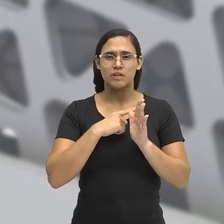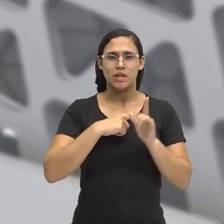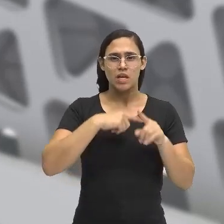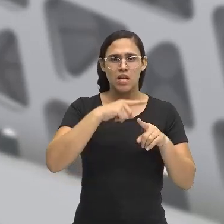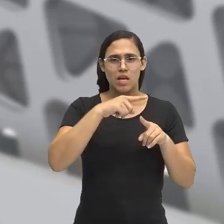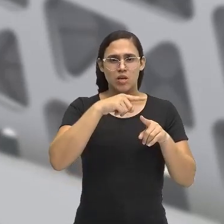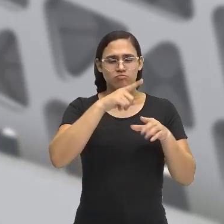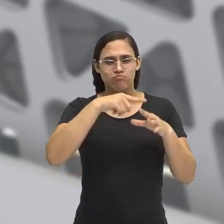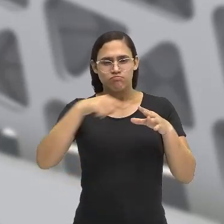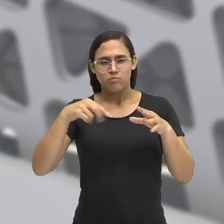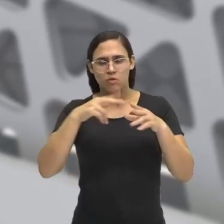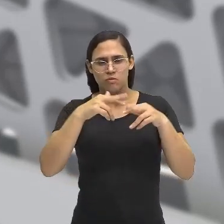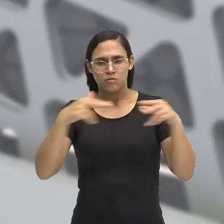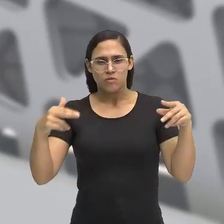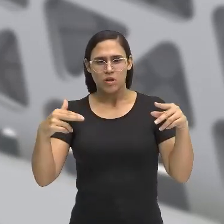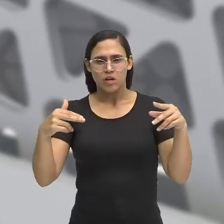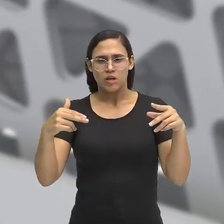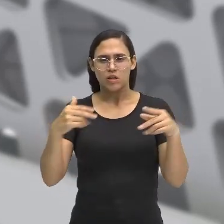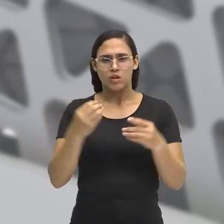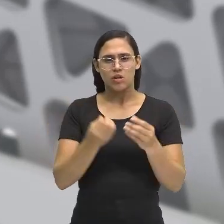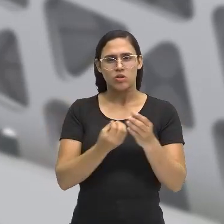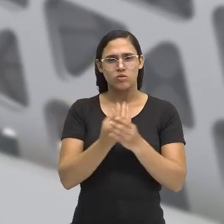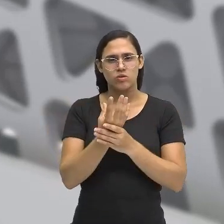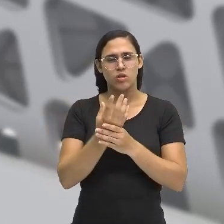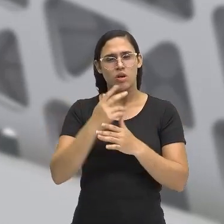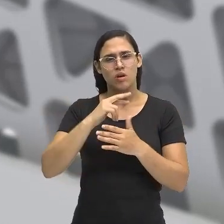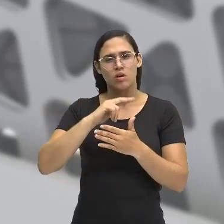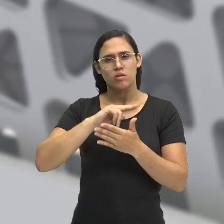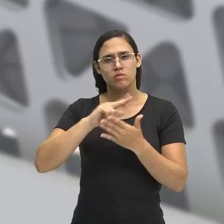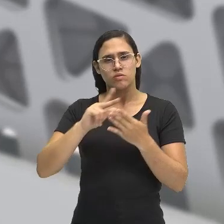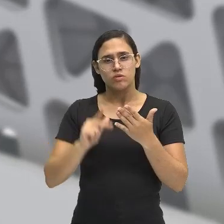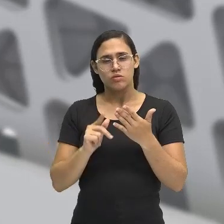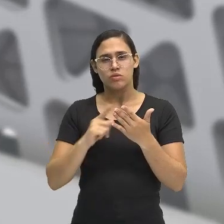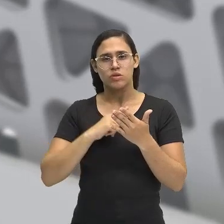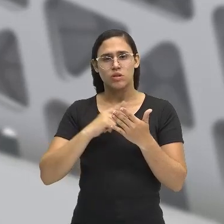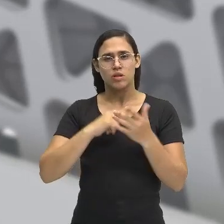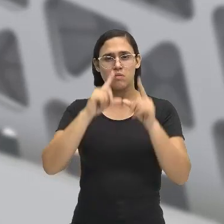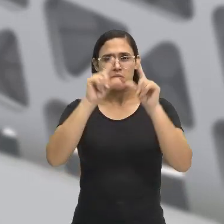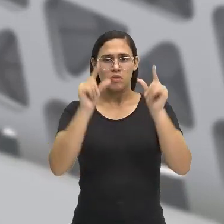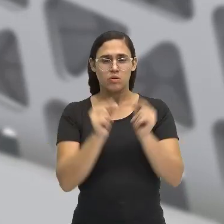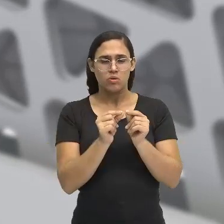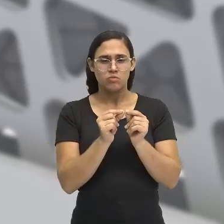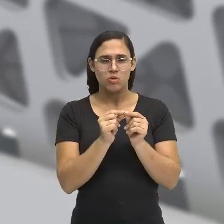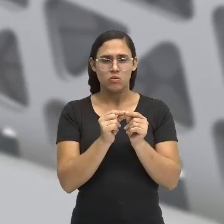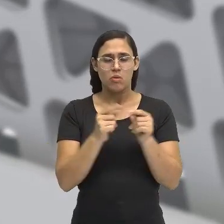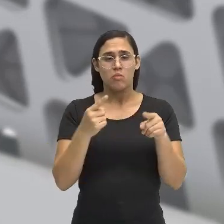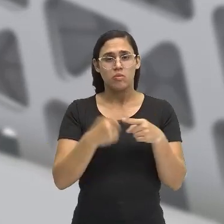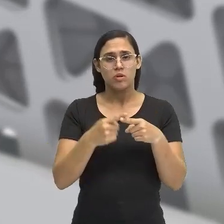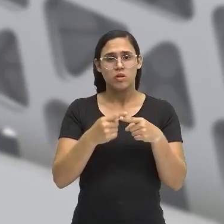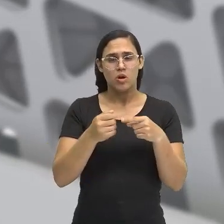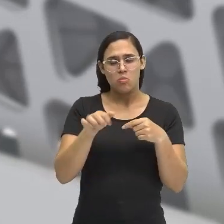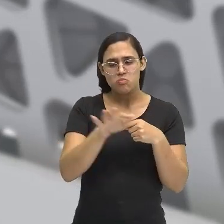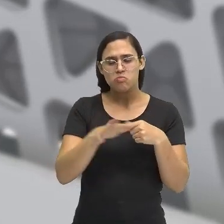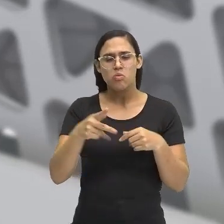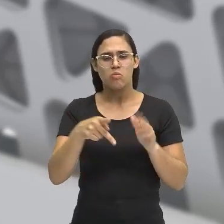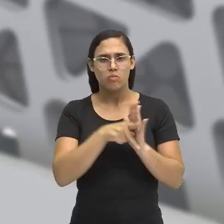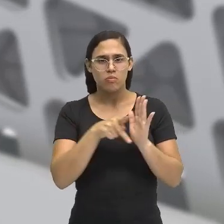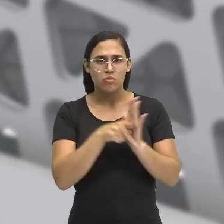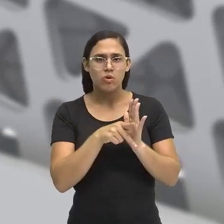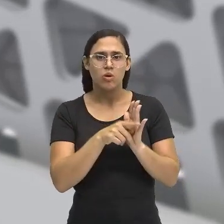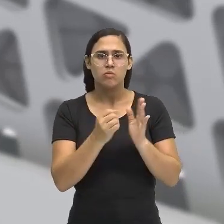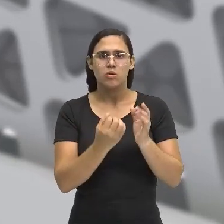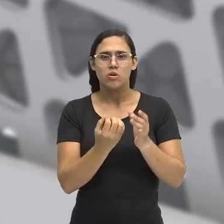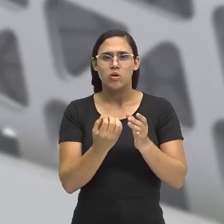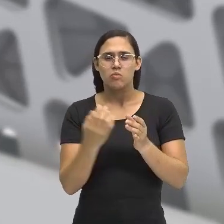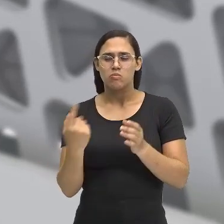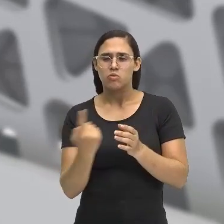diversidade, tanto de fauna quanto de flora, né? Micro-organismos, então, porque ela é um ambiente propício para o crescimento